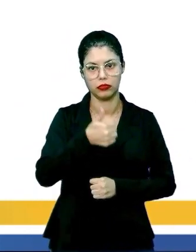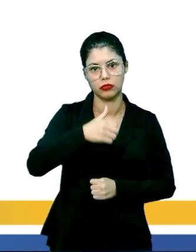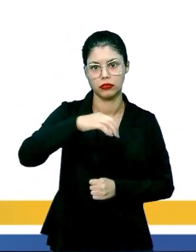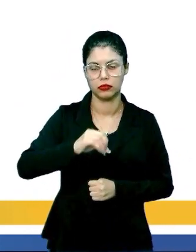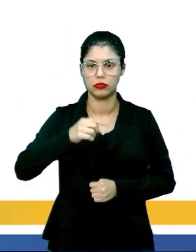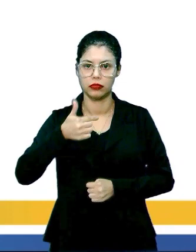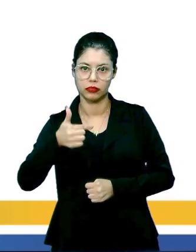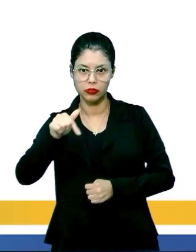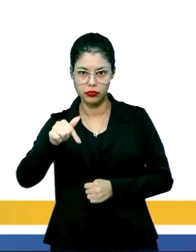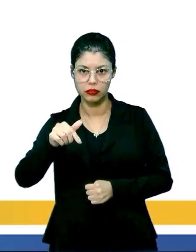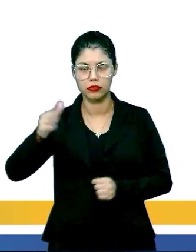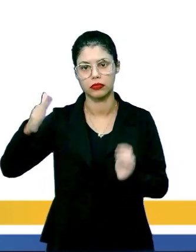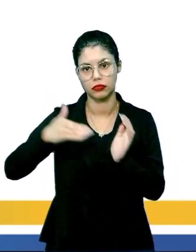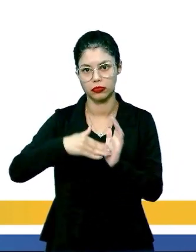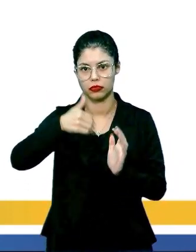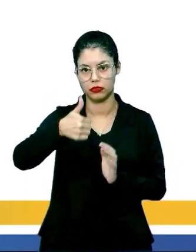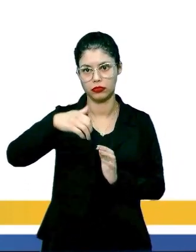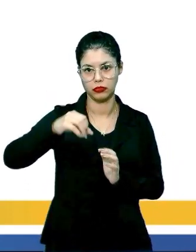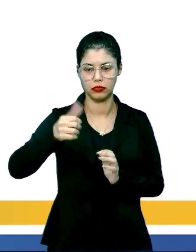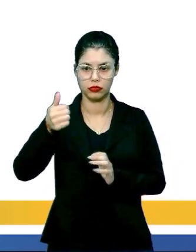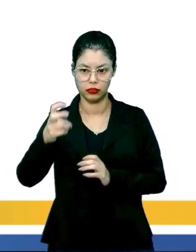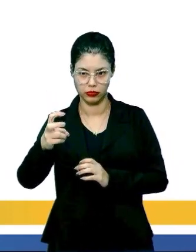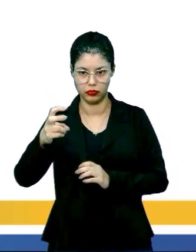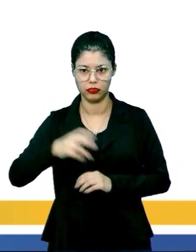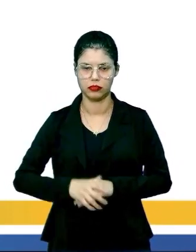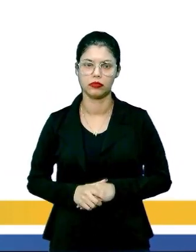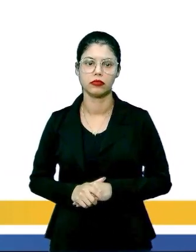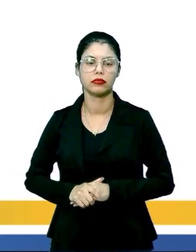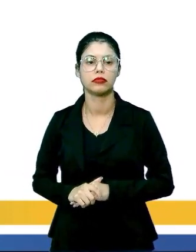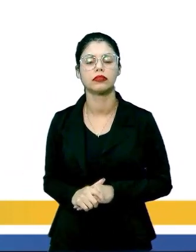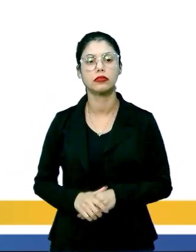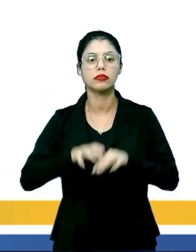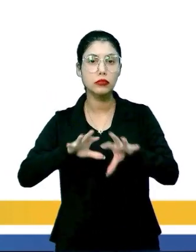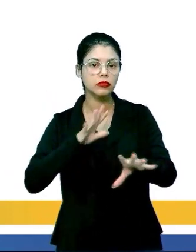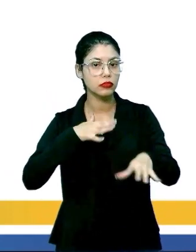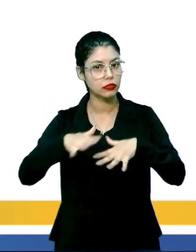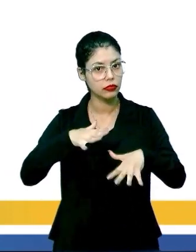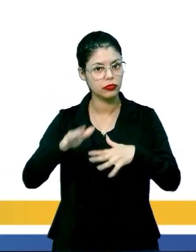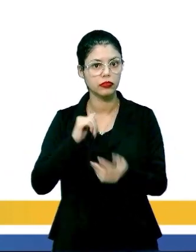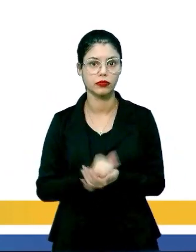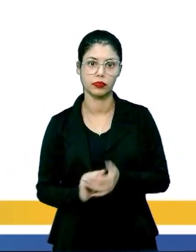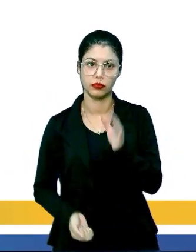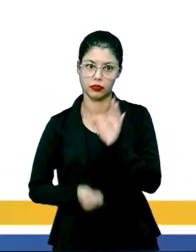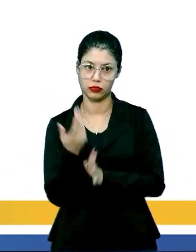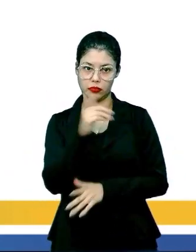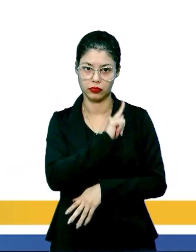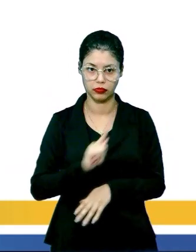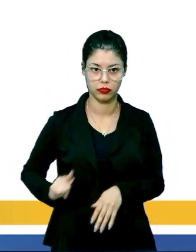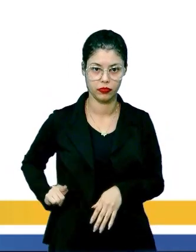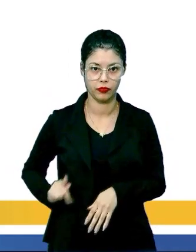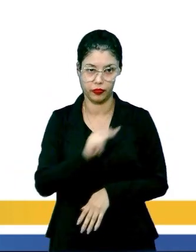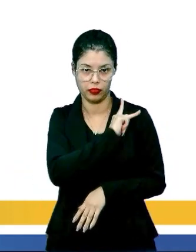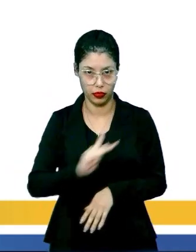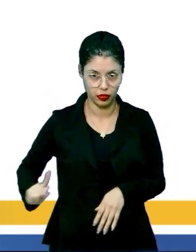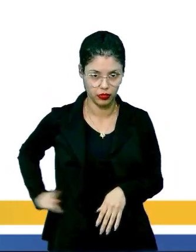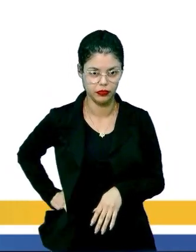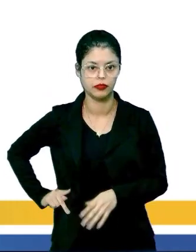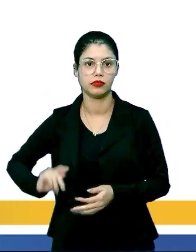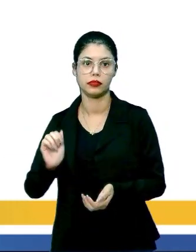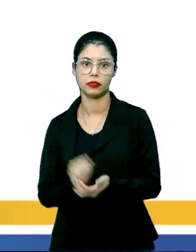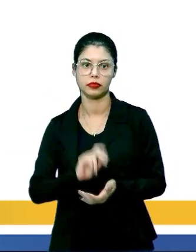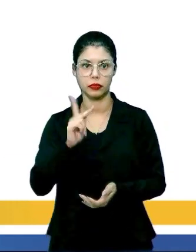em 1912 a 1915. Esse movimento teve sua origem no governo do presidente Hermes